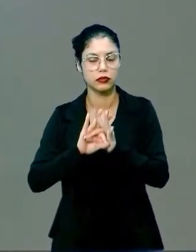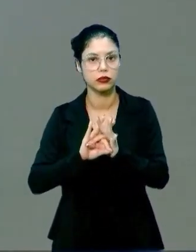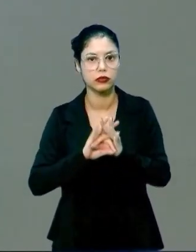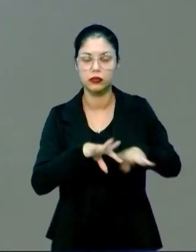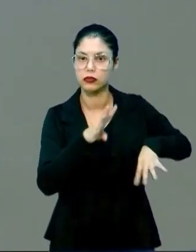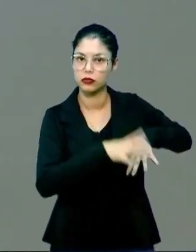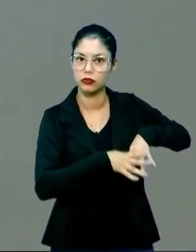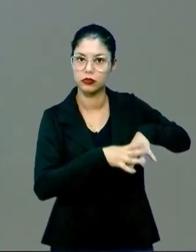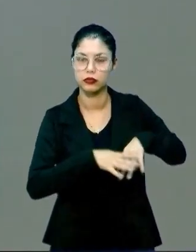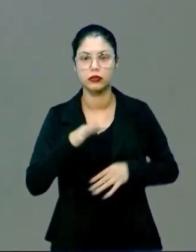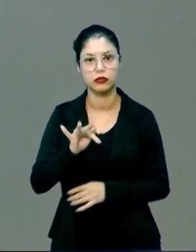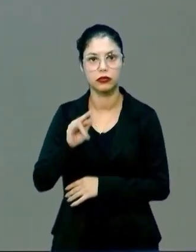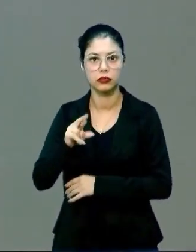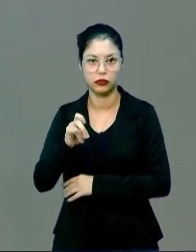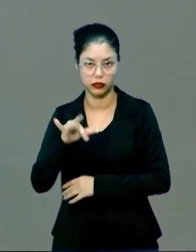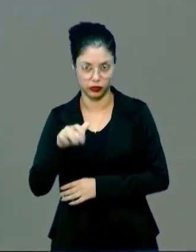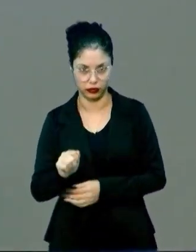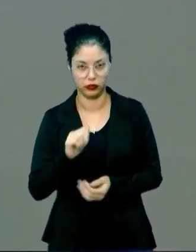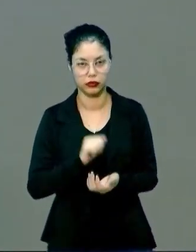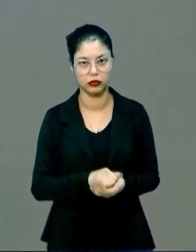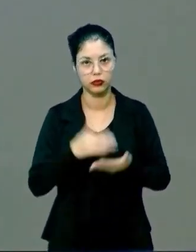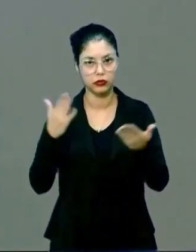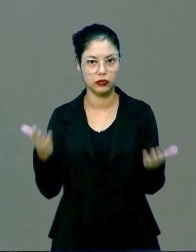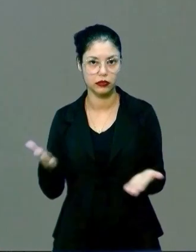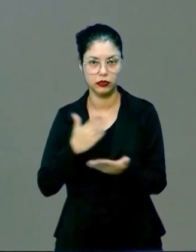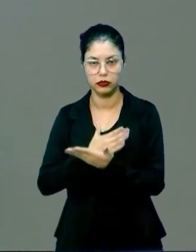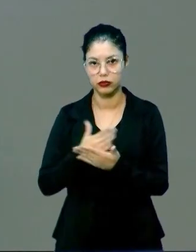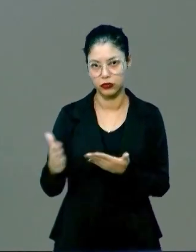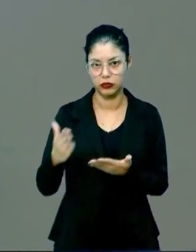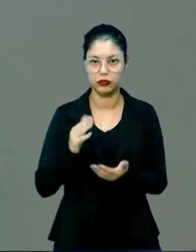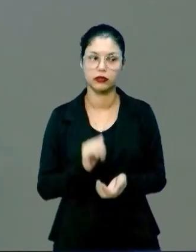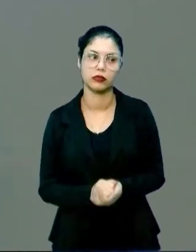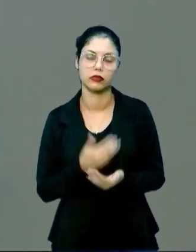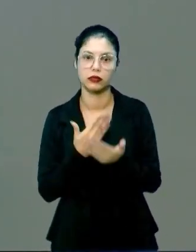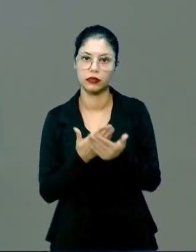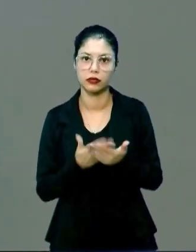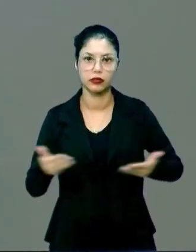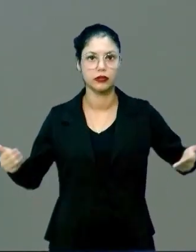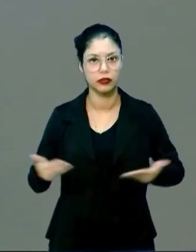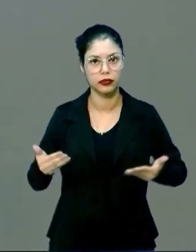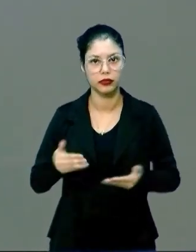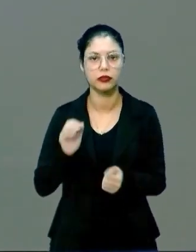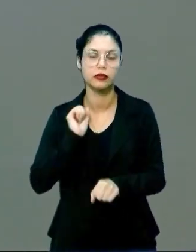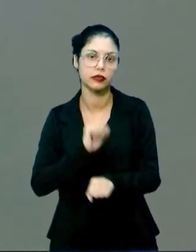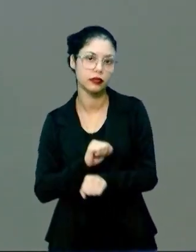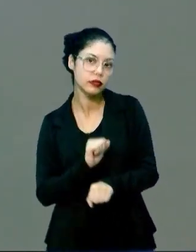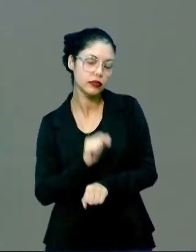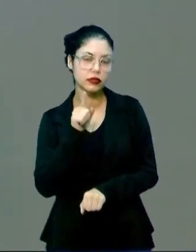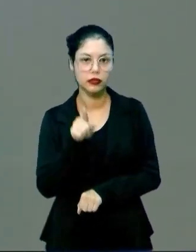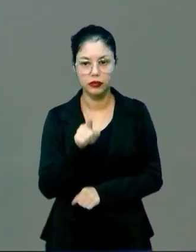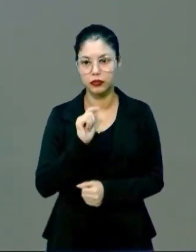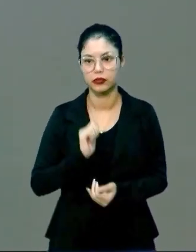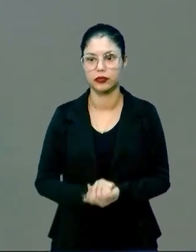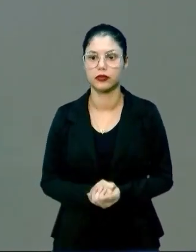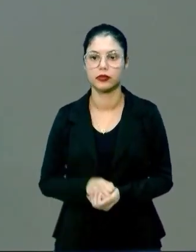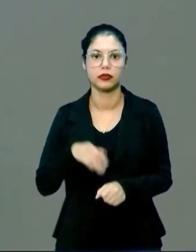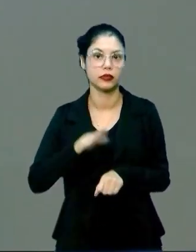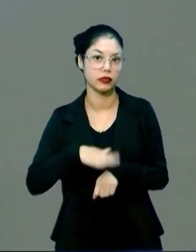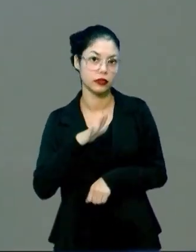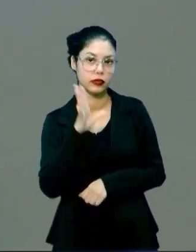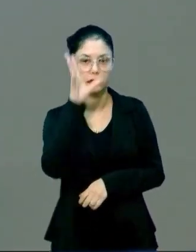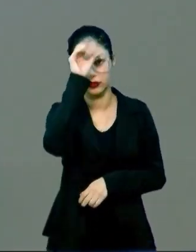matemática financeira, ok? Então, vamos iniciar a nossa aula de hoje. Espero que você tenha